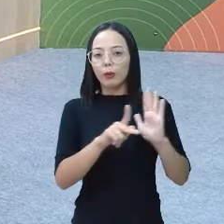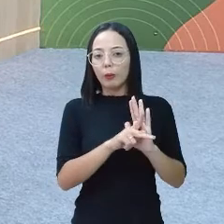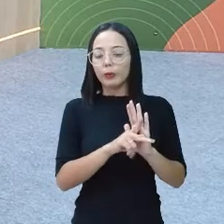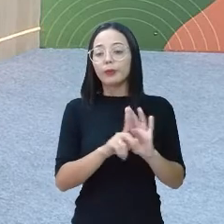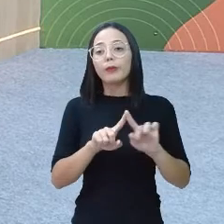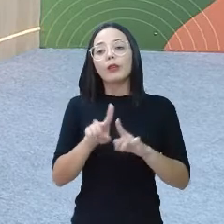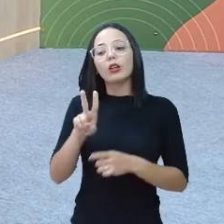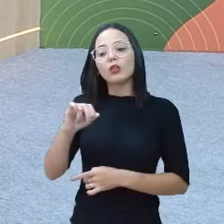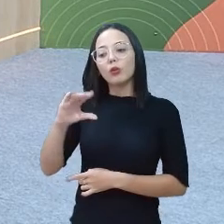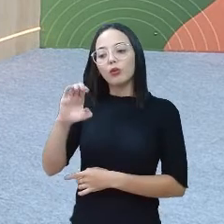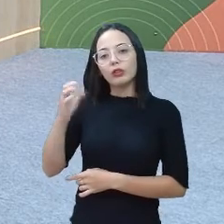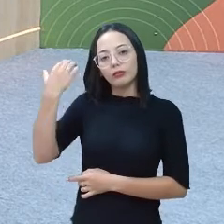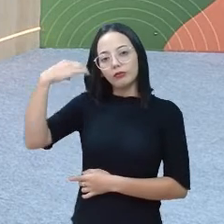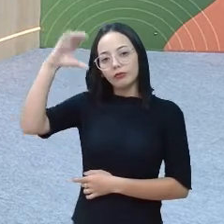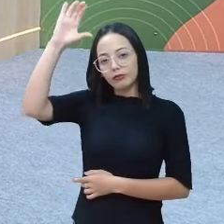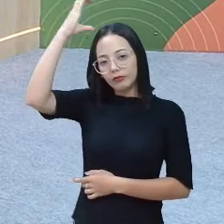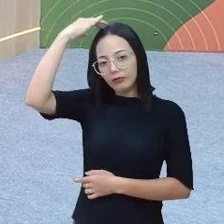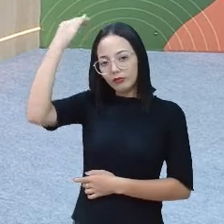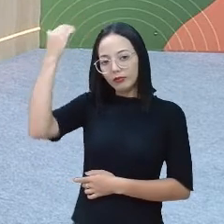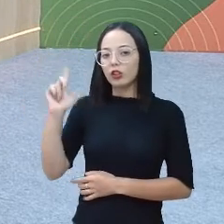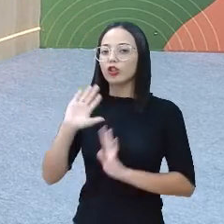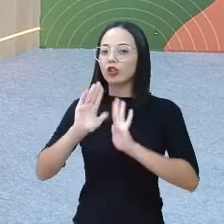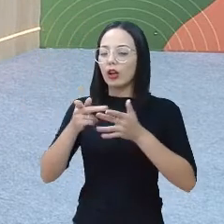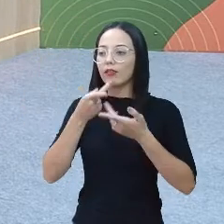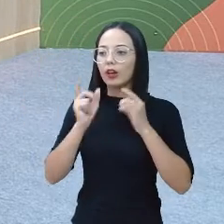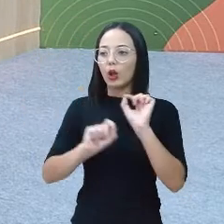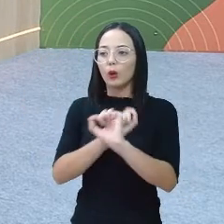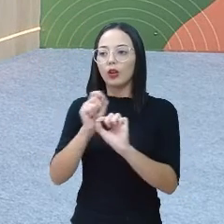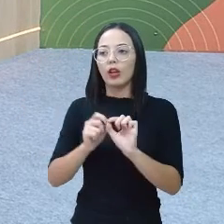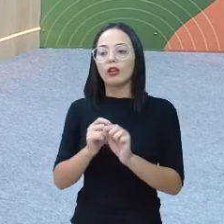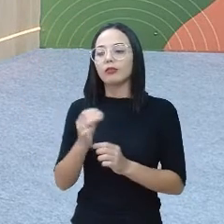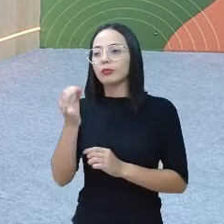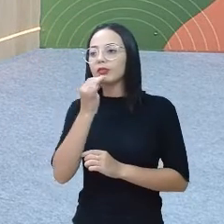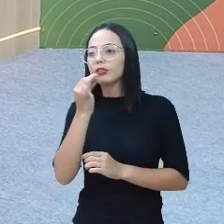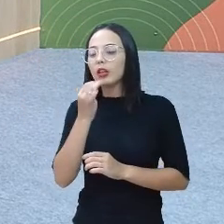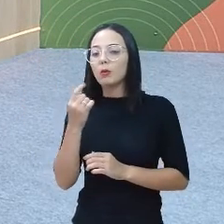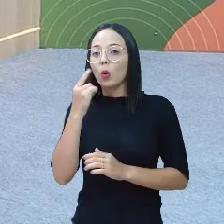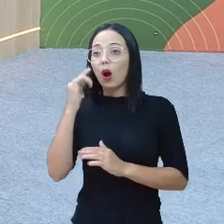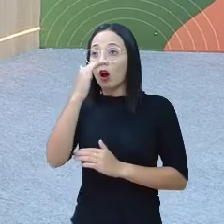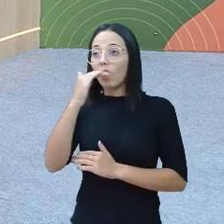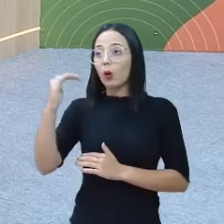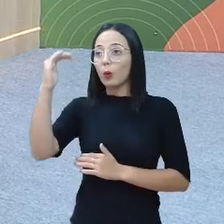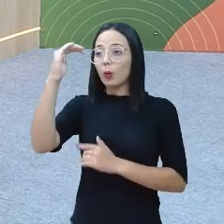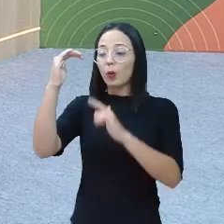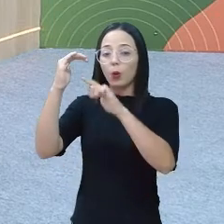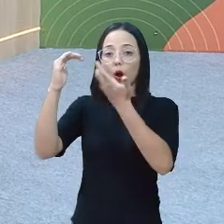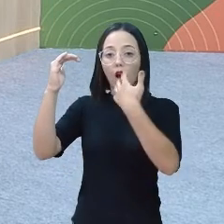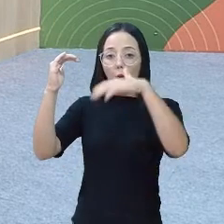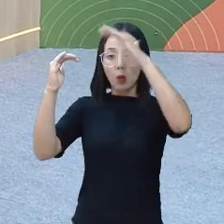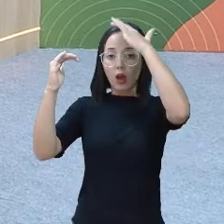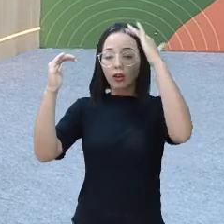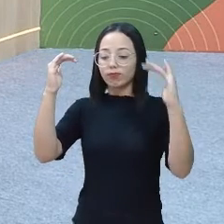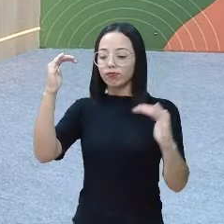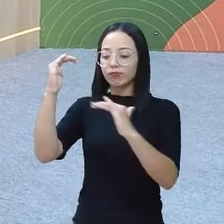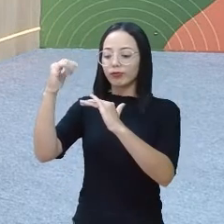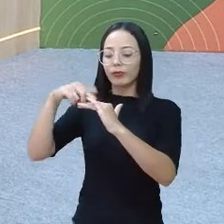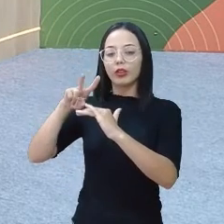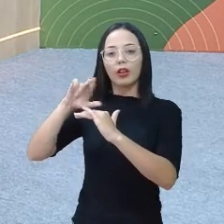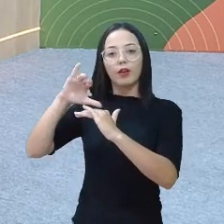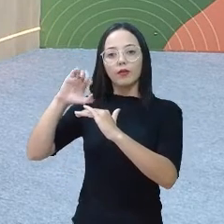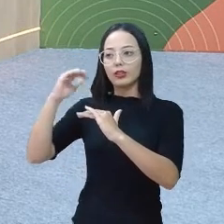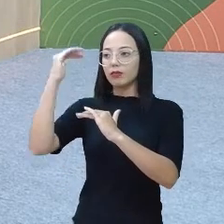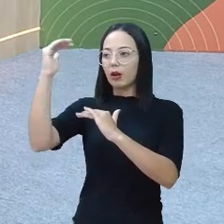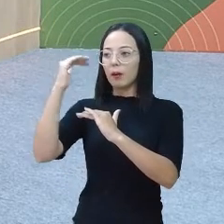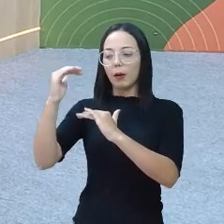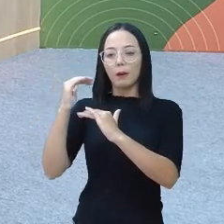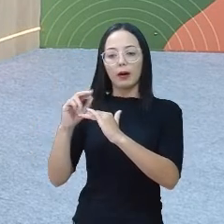o vice-rei, como o nome diz, né, ele está assim, abaixo do rei em questão de